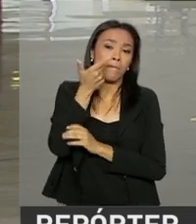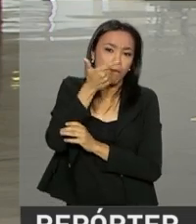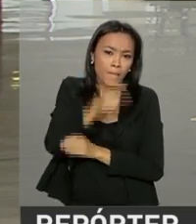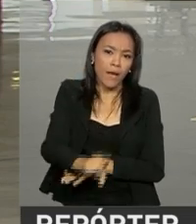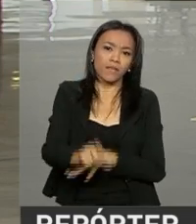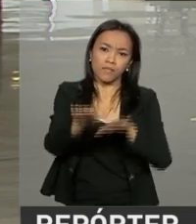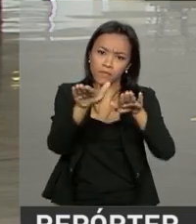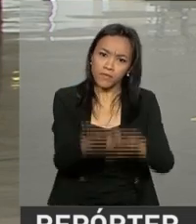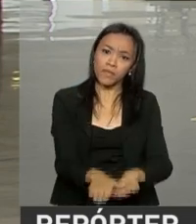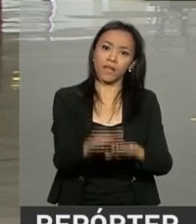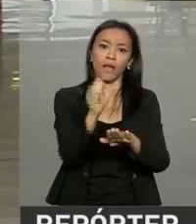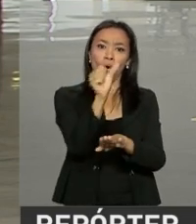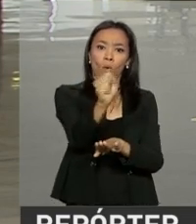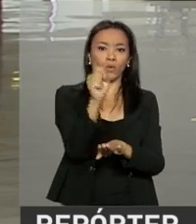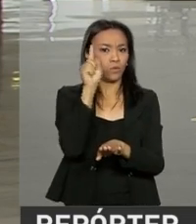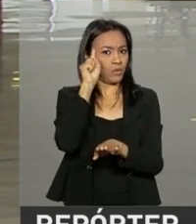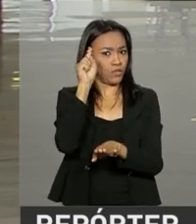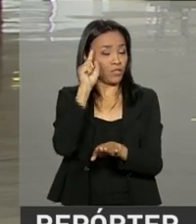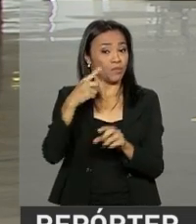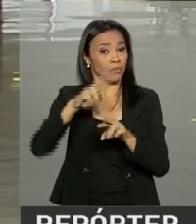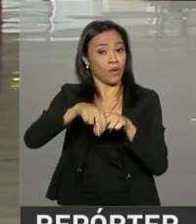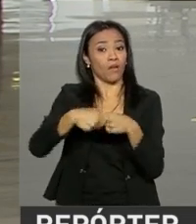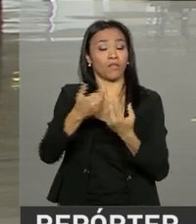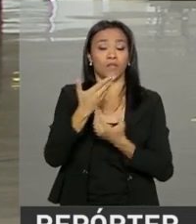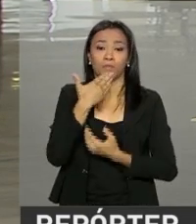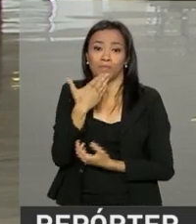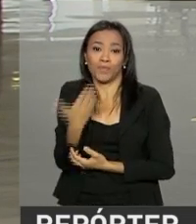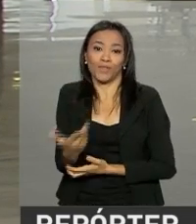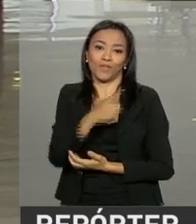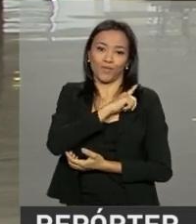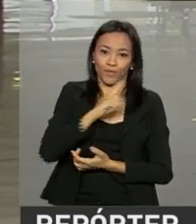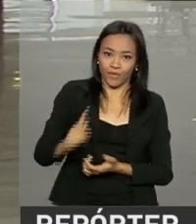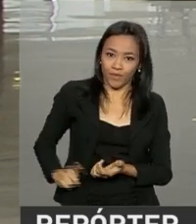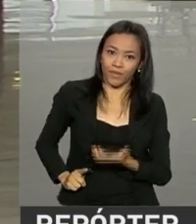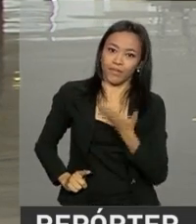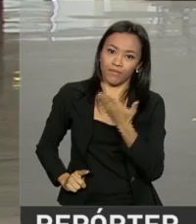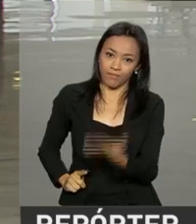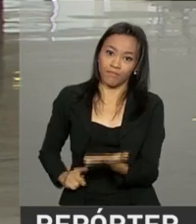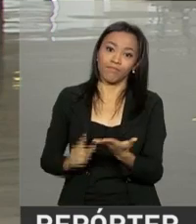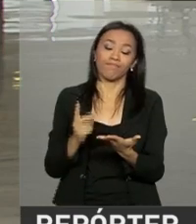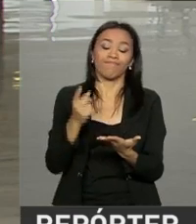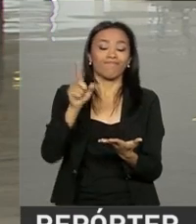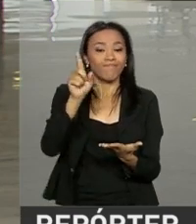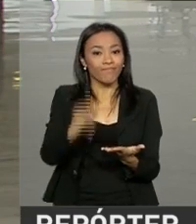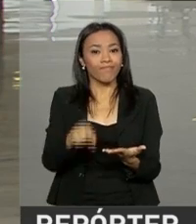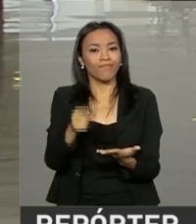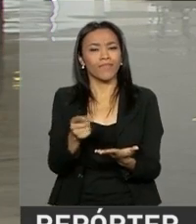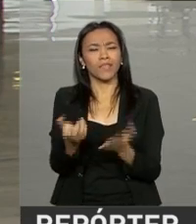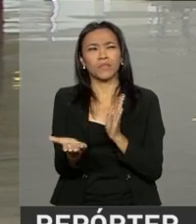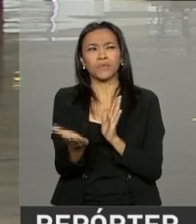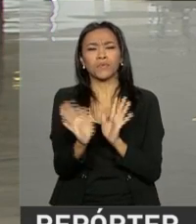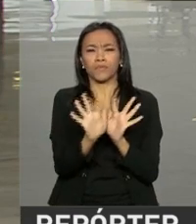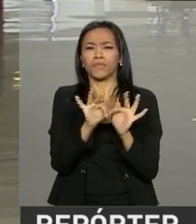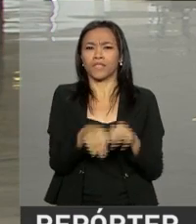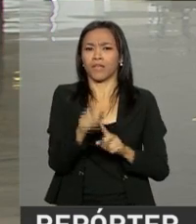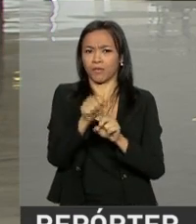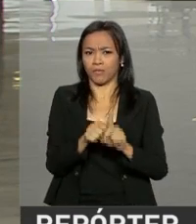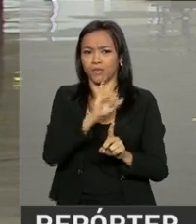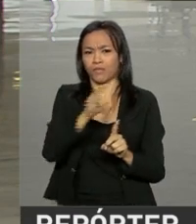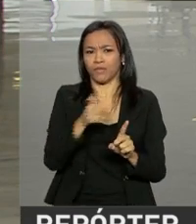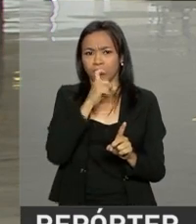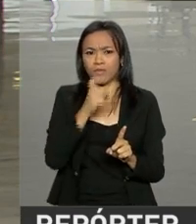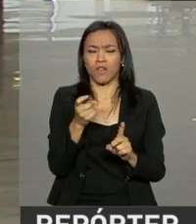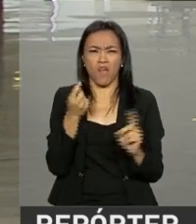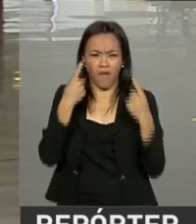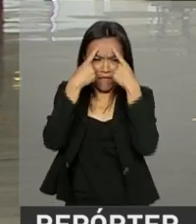dias. Essa autorização ela foi feita depois de um pedido do governador do estado, Robinson Faria, pois desde o final de julho uma onda de